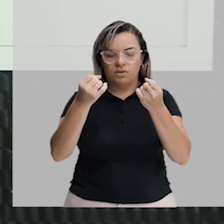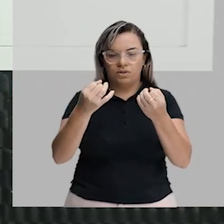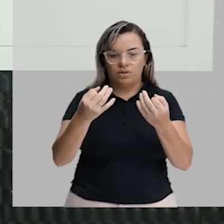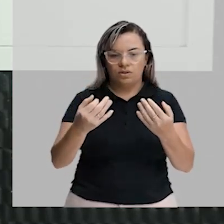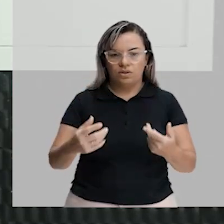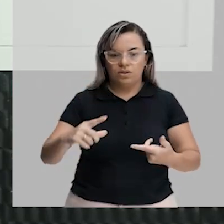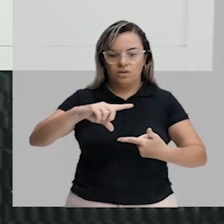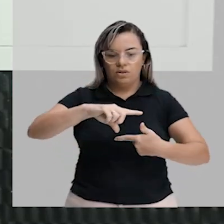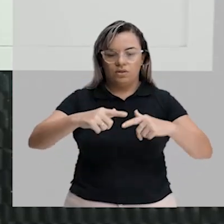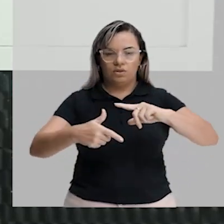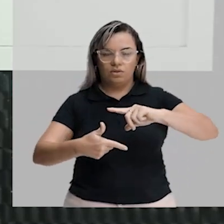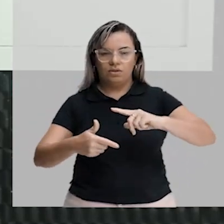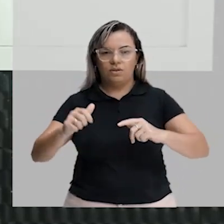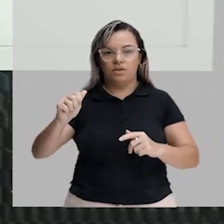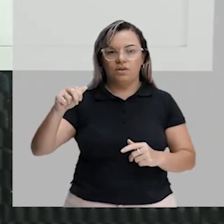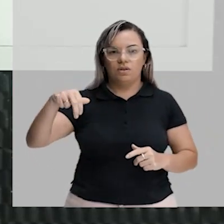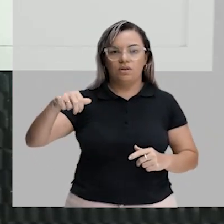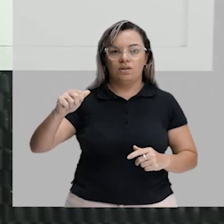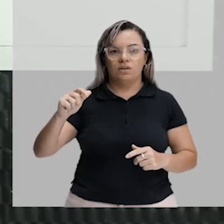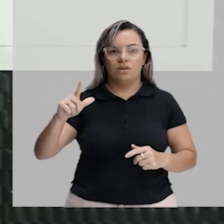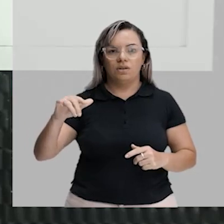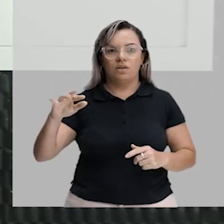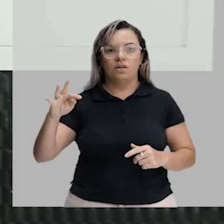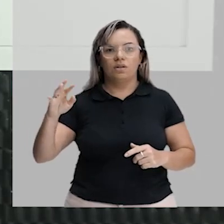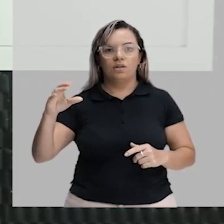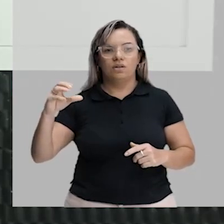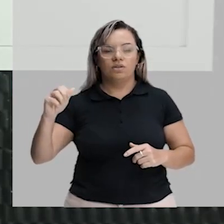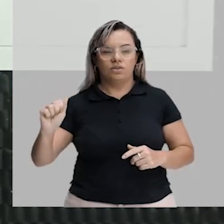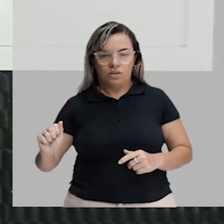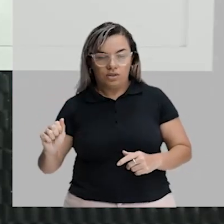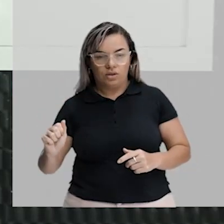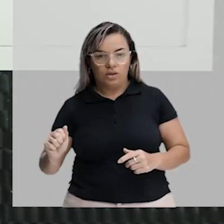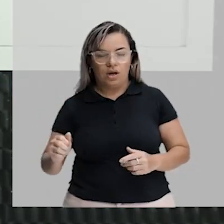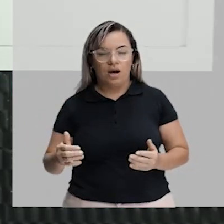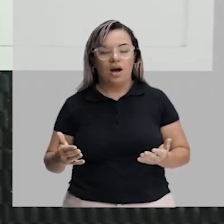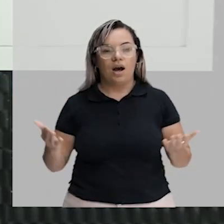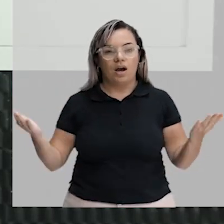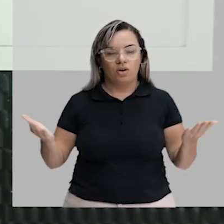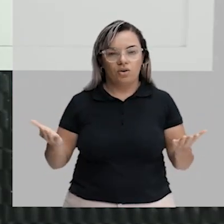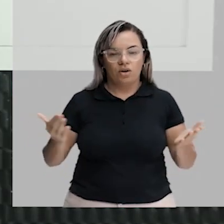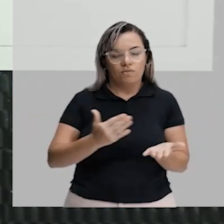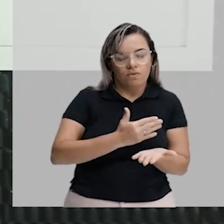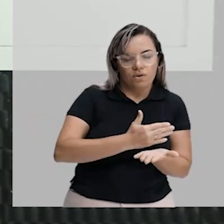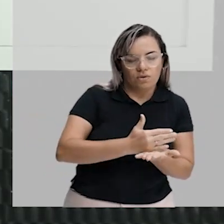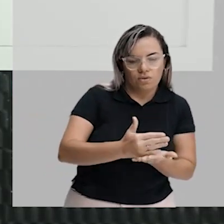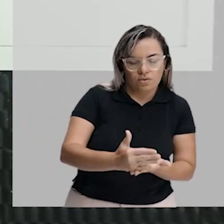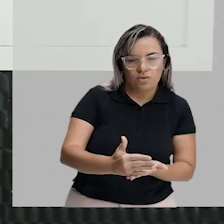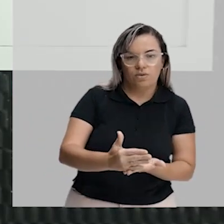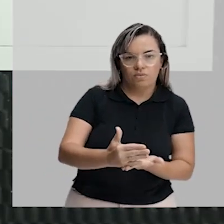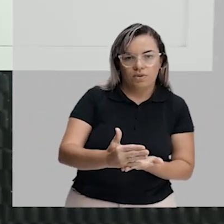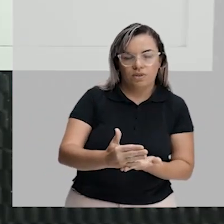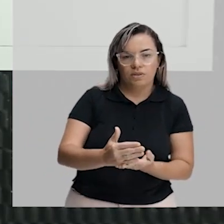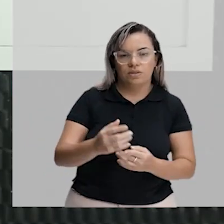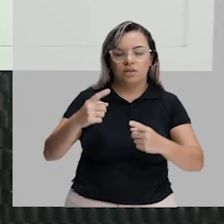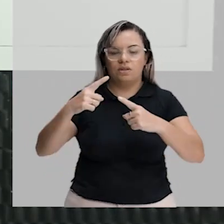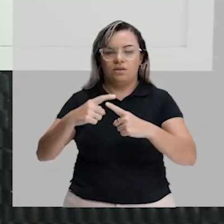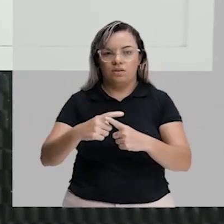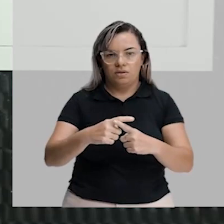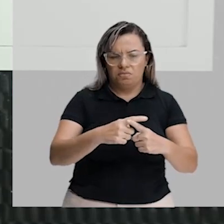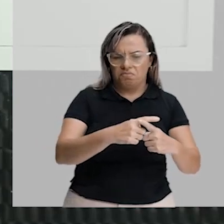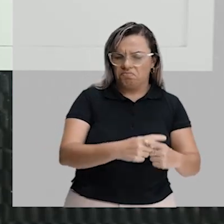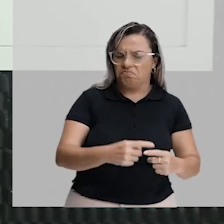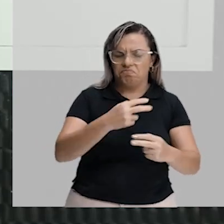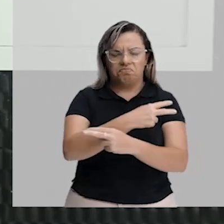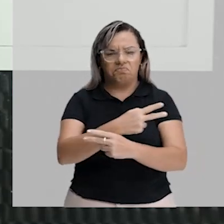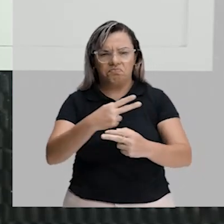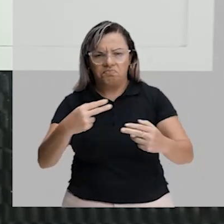de polinômio. Já é um assunto do nosso quarto e último período, galera? Tem muito conteúdo aí para vocês,